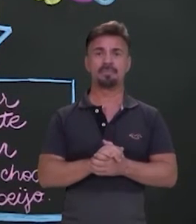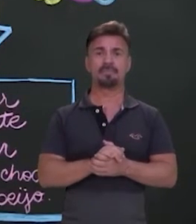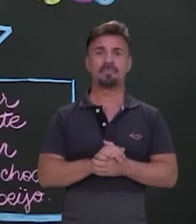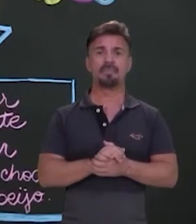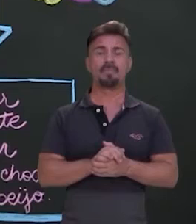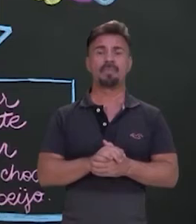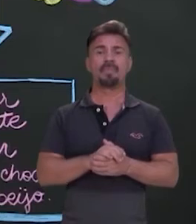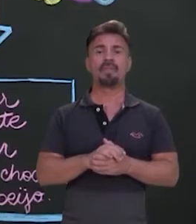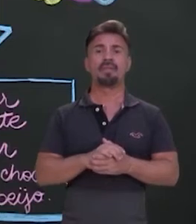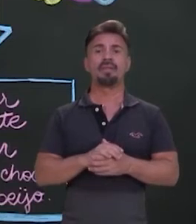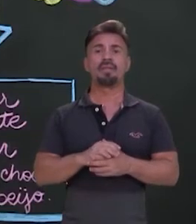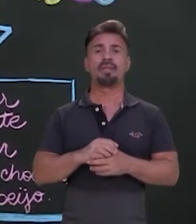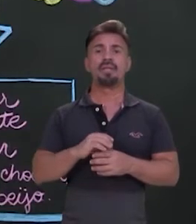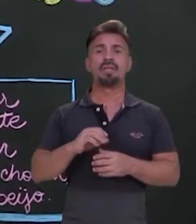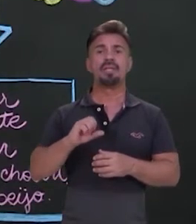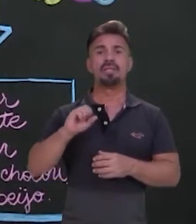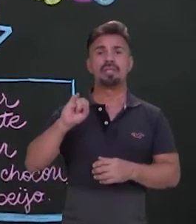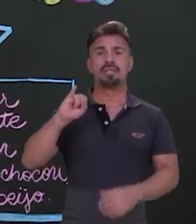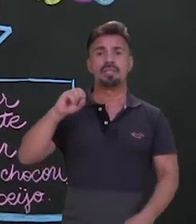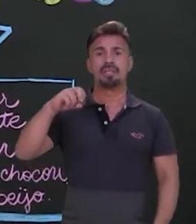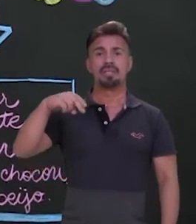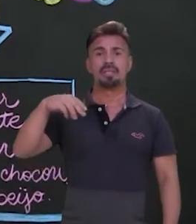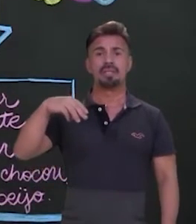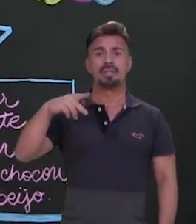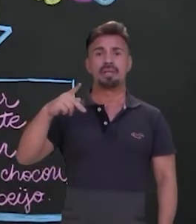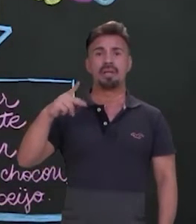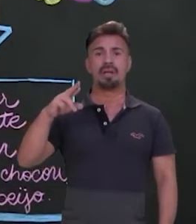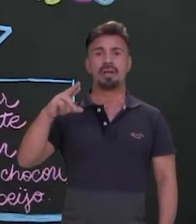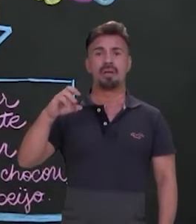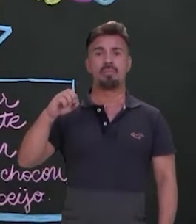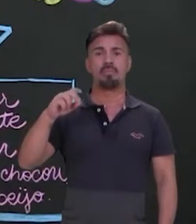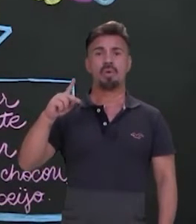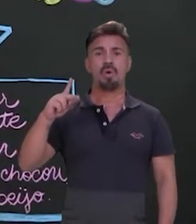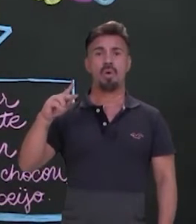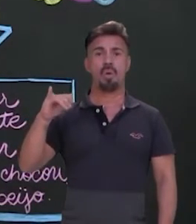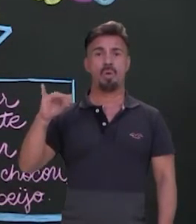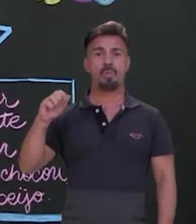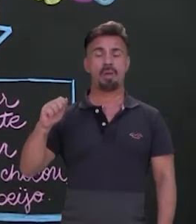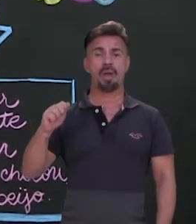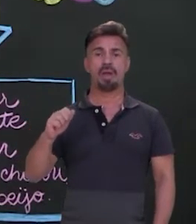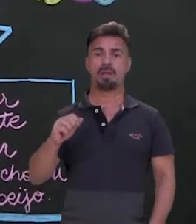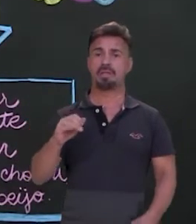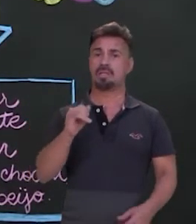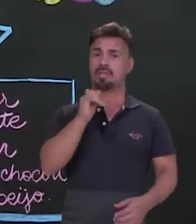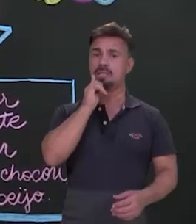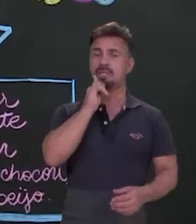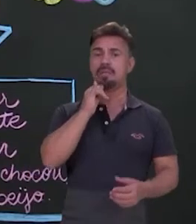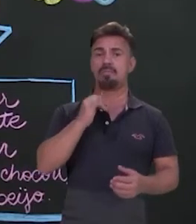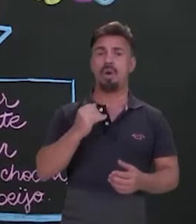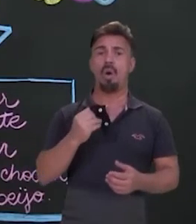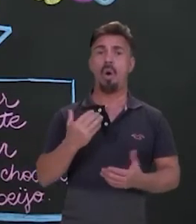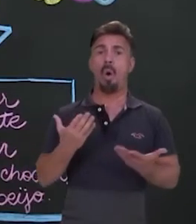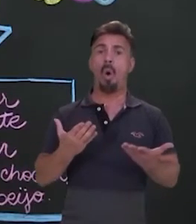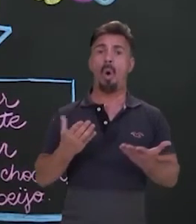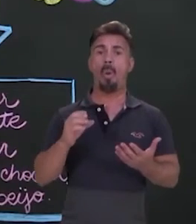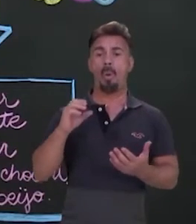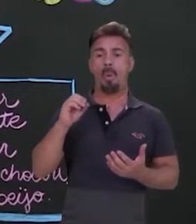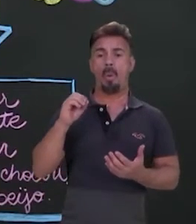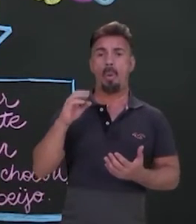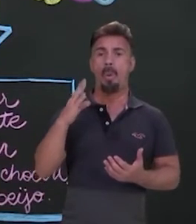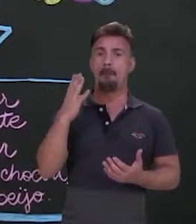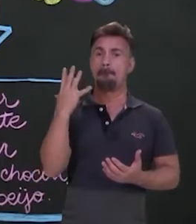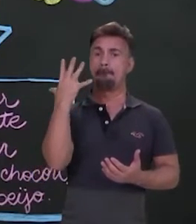chama de imprópria. Quando eu digo, por exemplo, que o belo será estudado neste semestre, ou seja, o conceito de